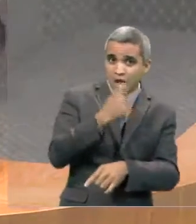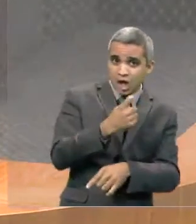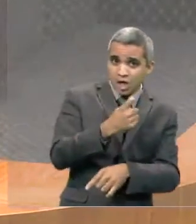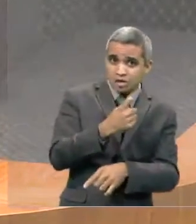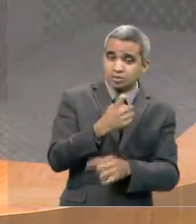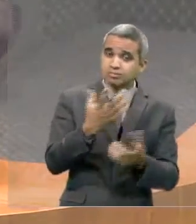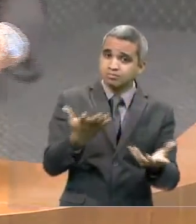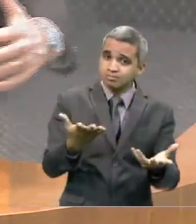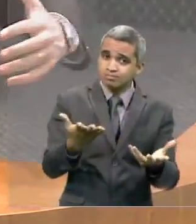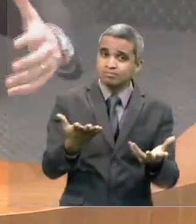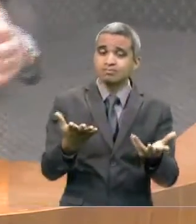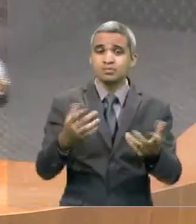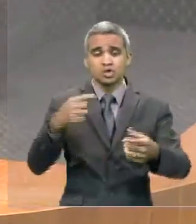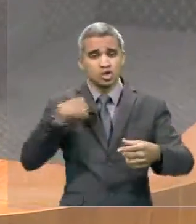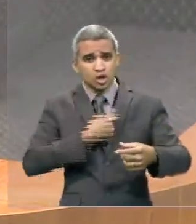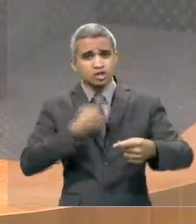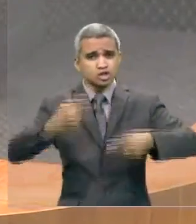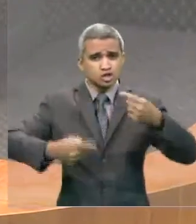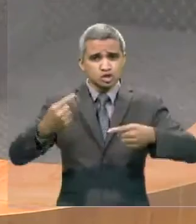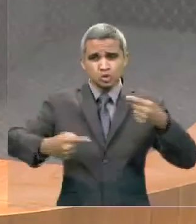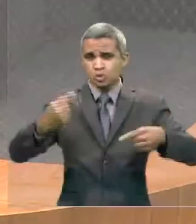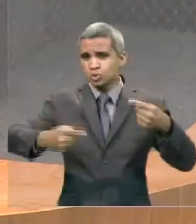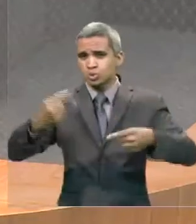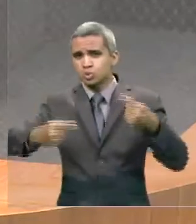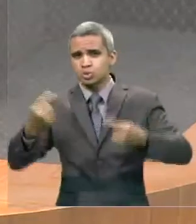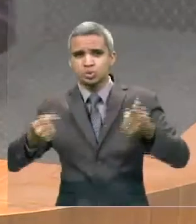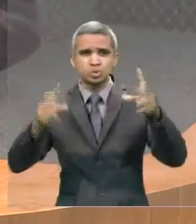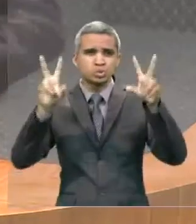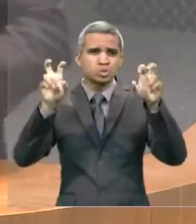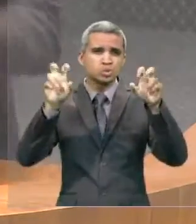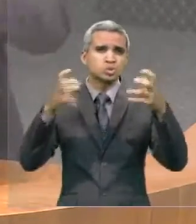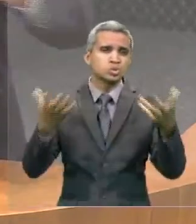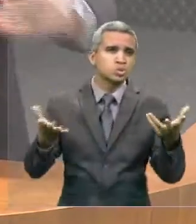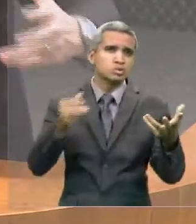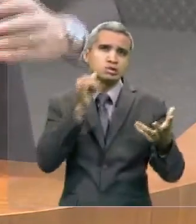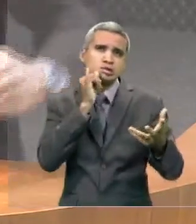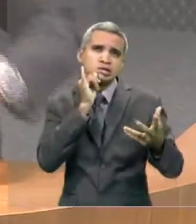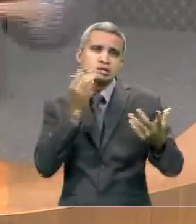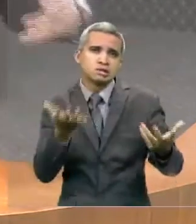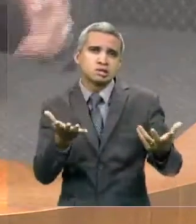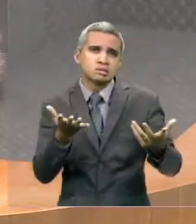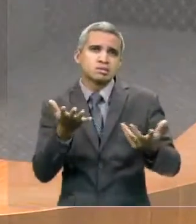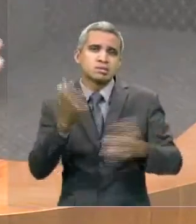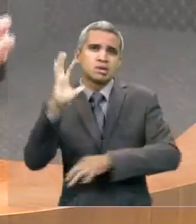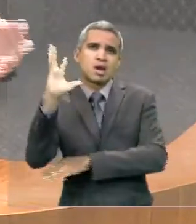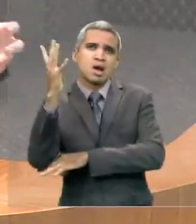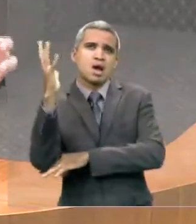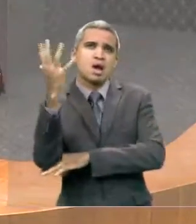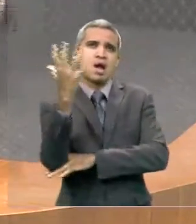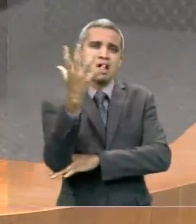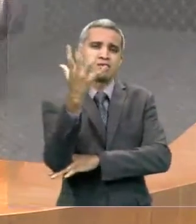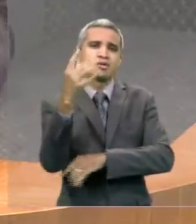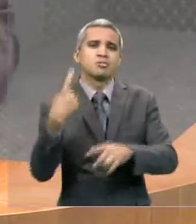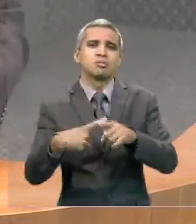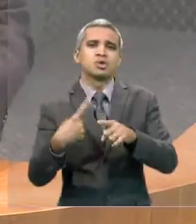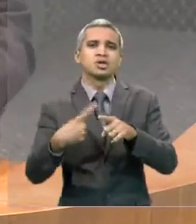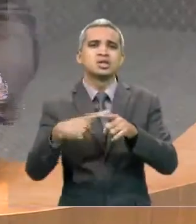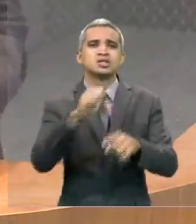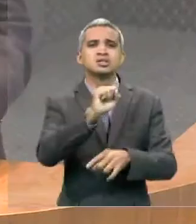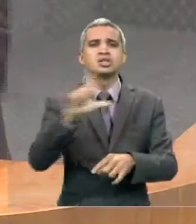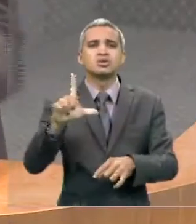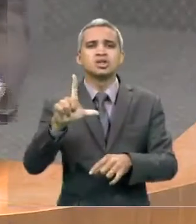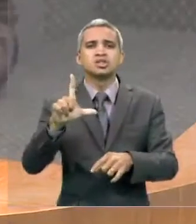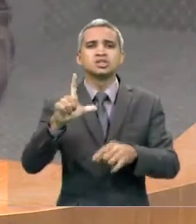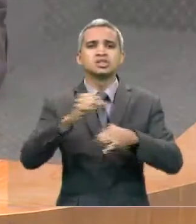vamos discutir todos esses aspectos. Nós vamos discutir o que mais? A arborização. Por que São Luís, que é uma cidade tão quente, não